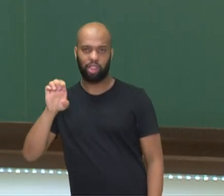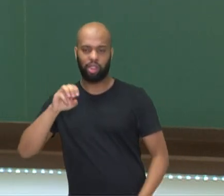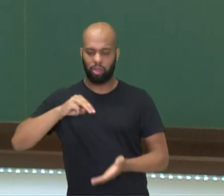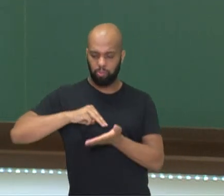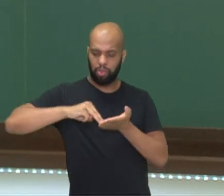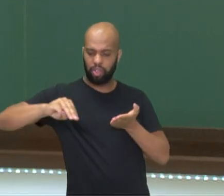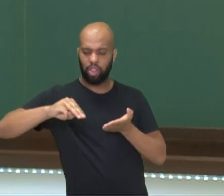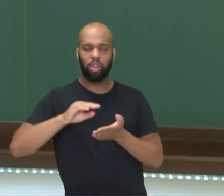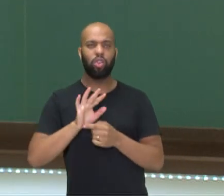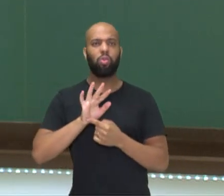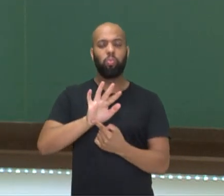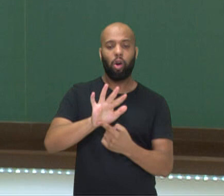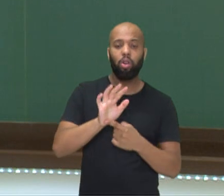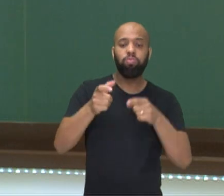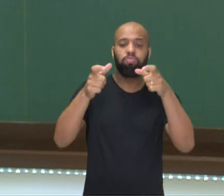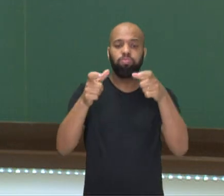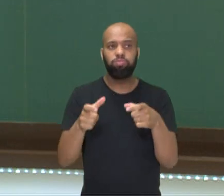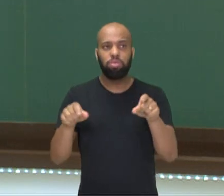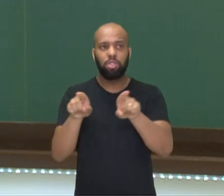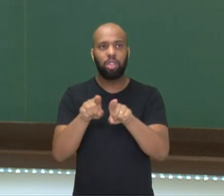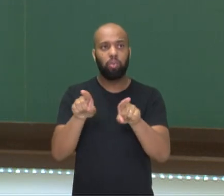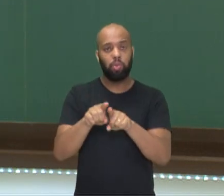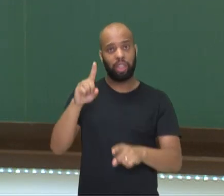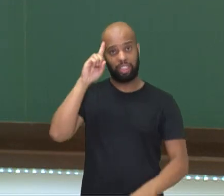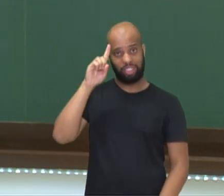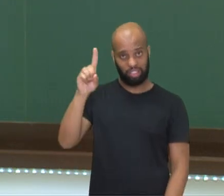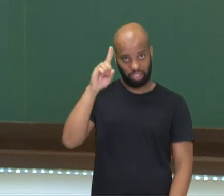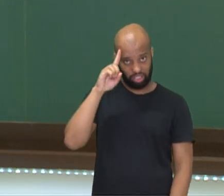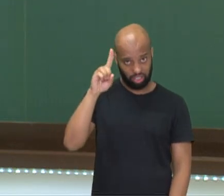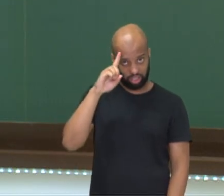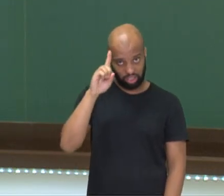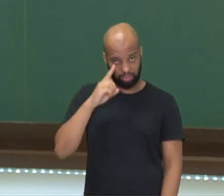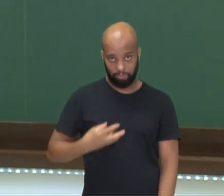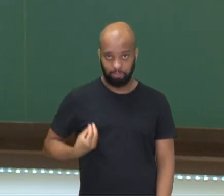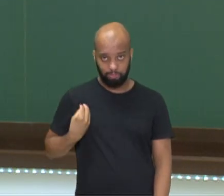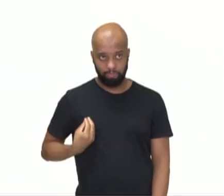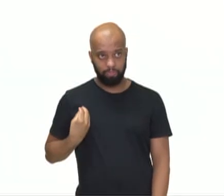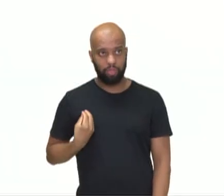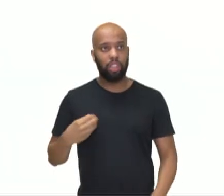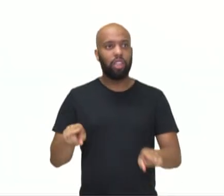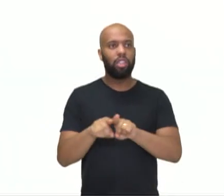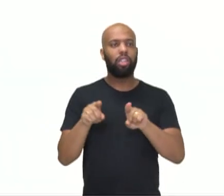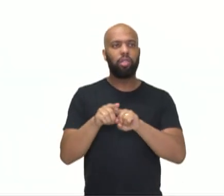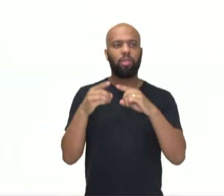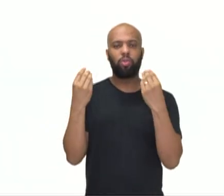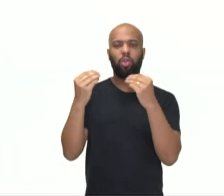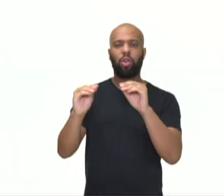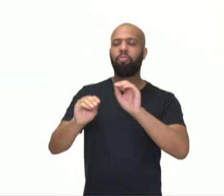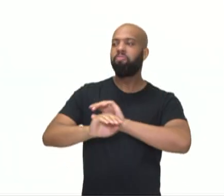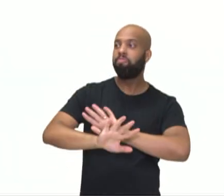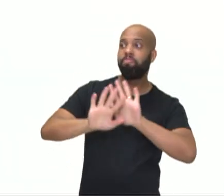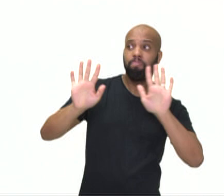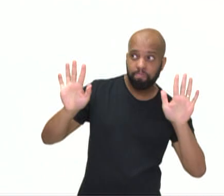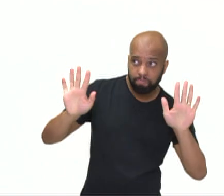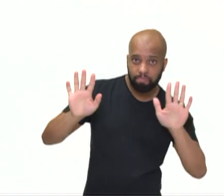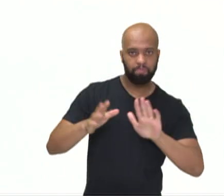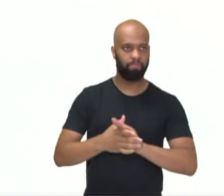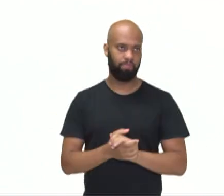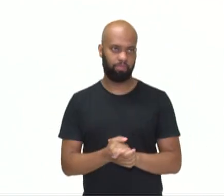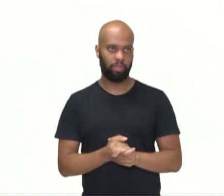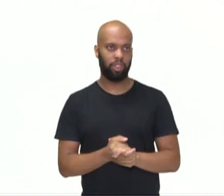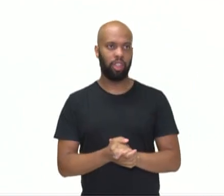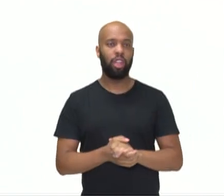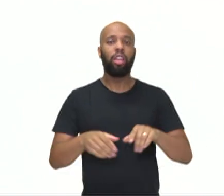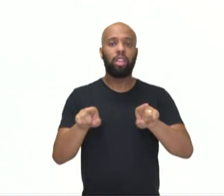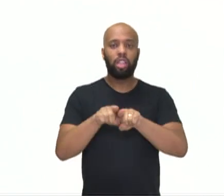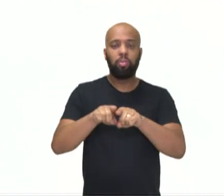começo sempre indicando o lugar e a data. Depois eu coloco uma saudação. Eu